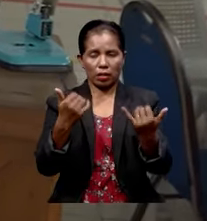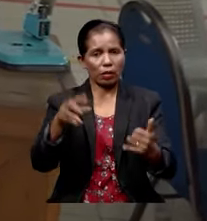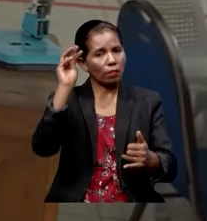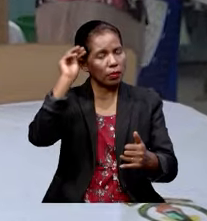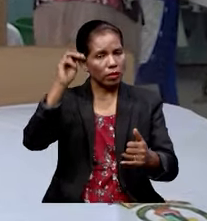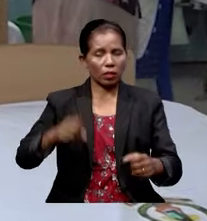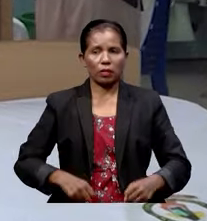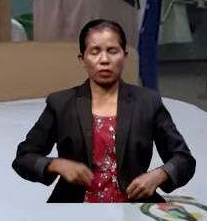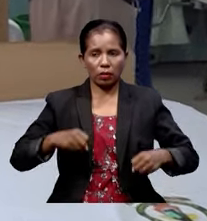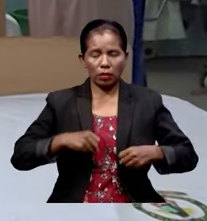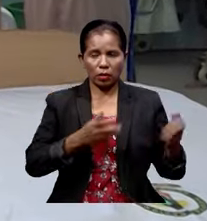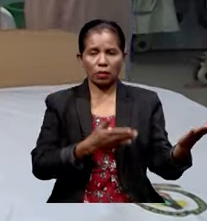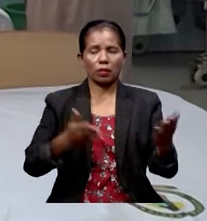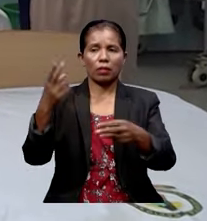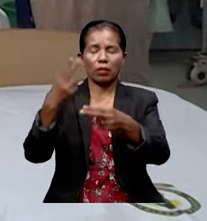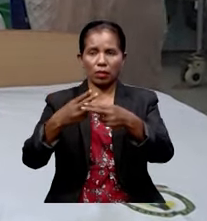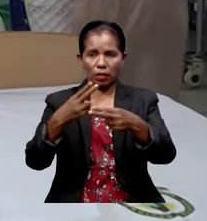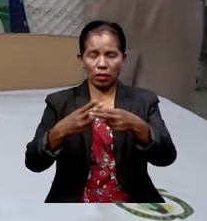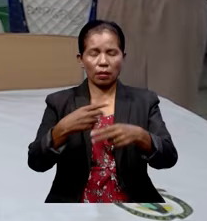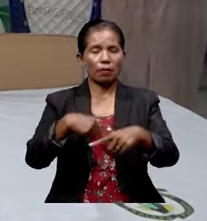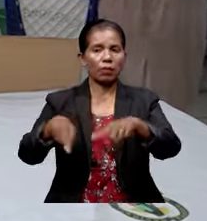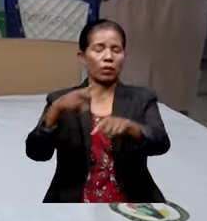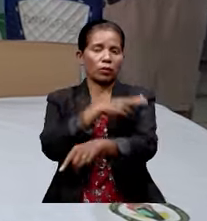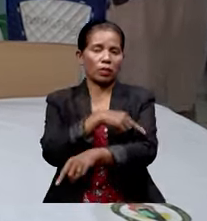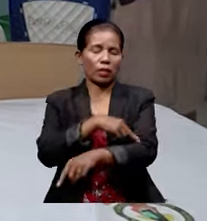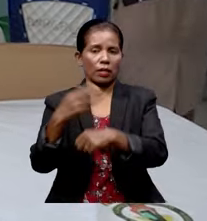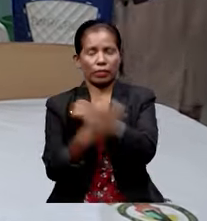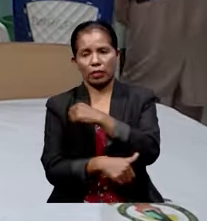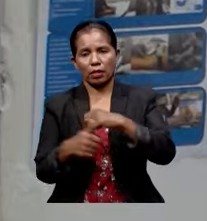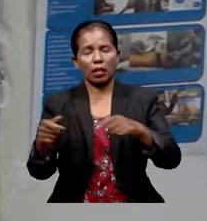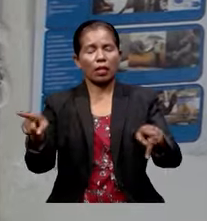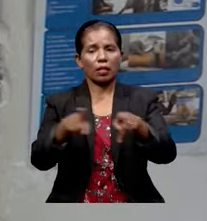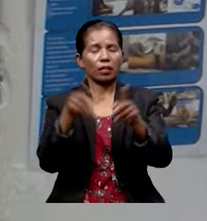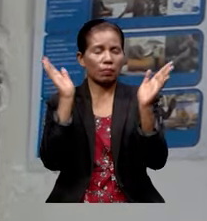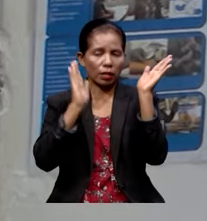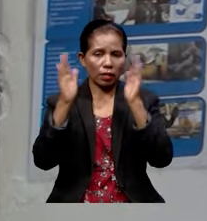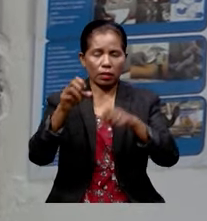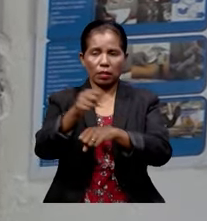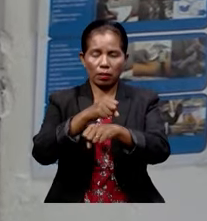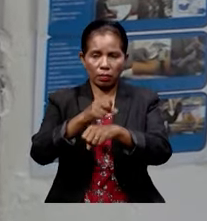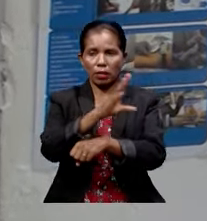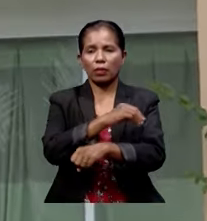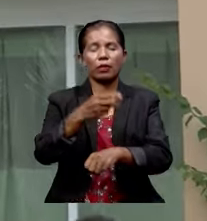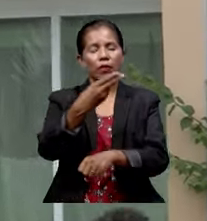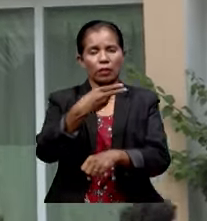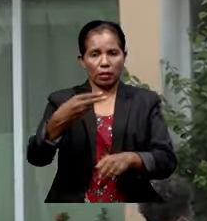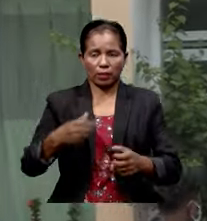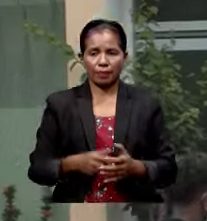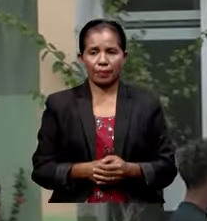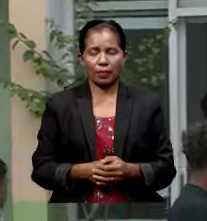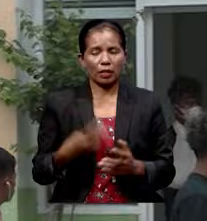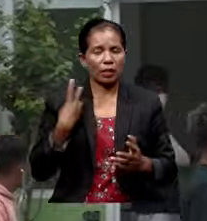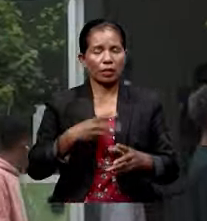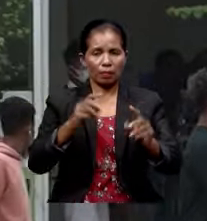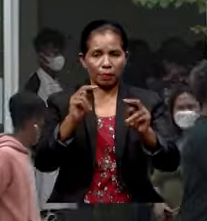Ministério Saúde haruka ona narambalu bo hospital railur, hanesan Malásia, Singapura no Indonésia. E paciente normal, ita precisa de